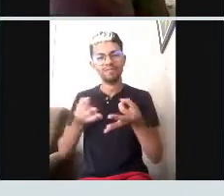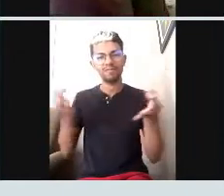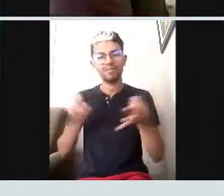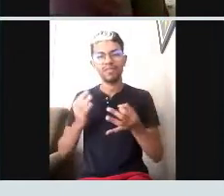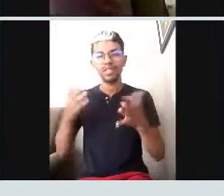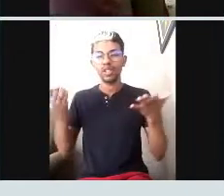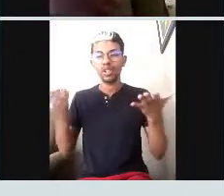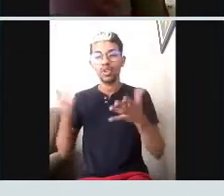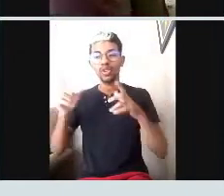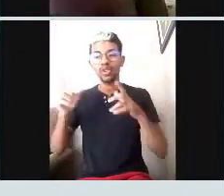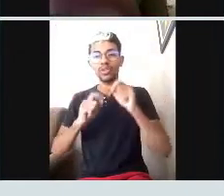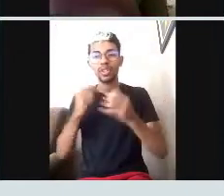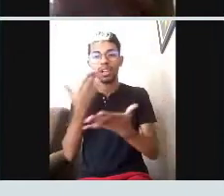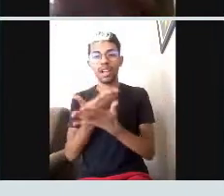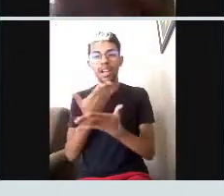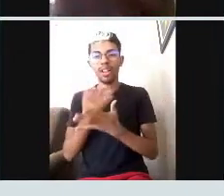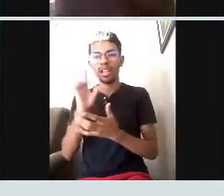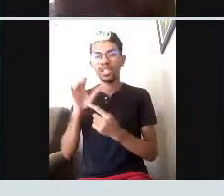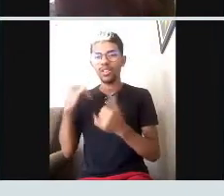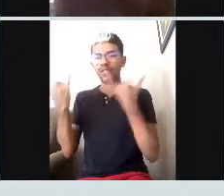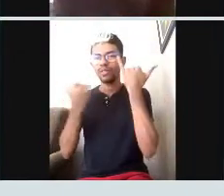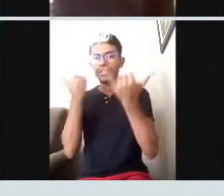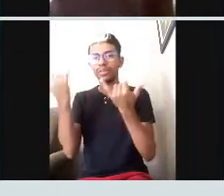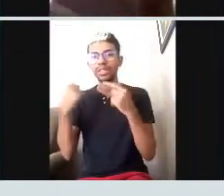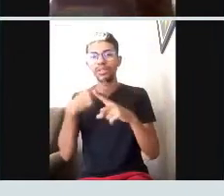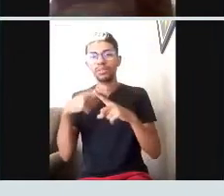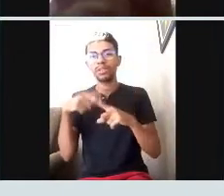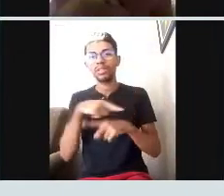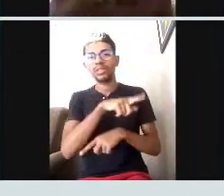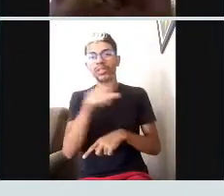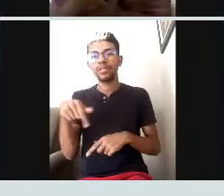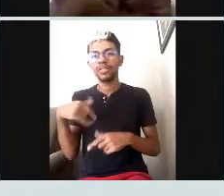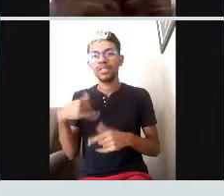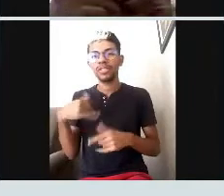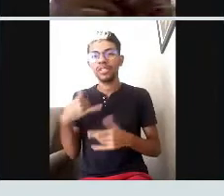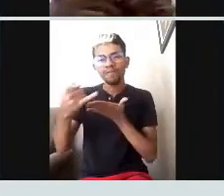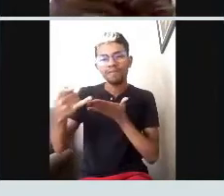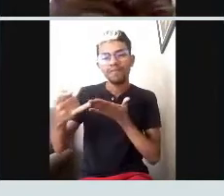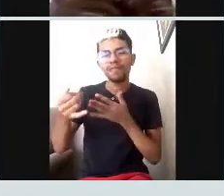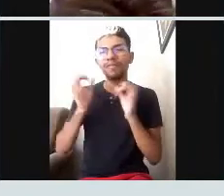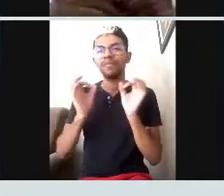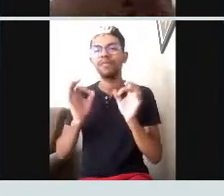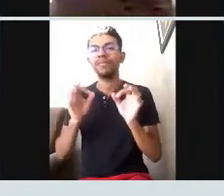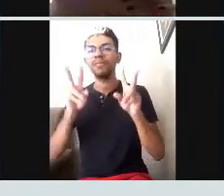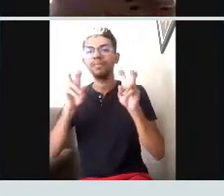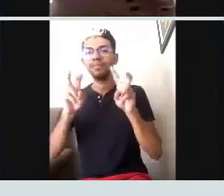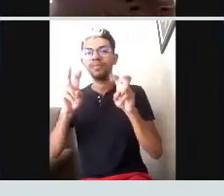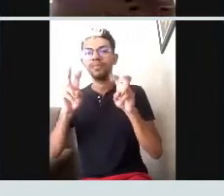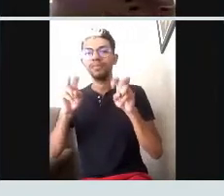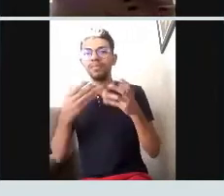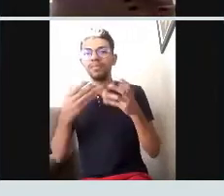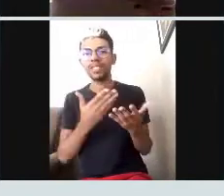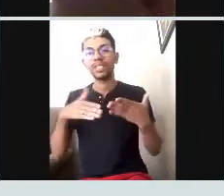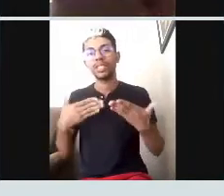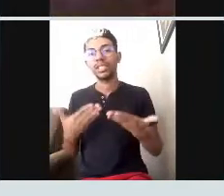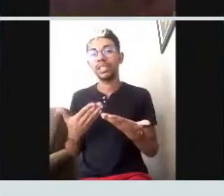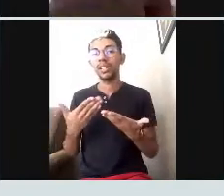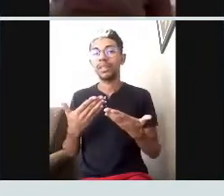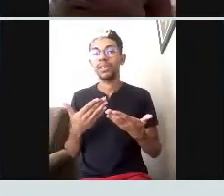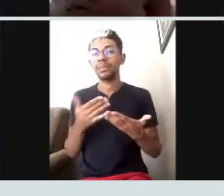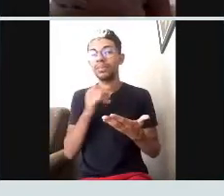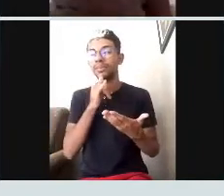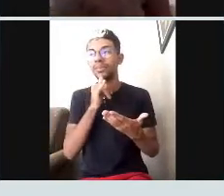mais carregada de informação, porque vocês estão bem iniciais nesse assunto, e acaba que parece assim uma chuva,